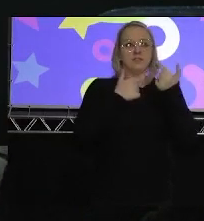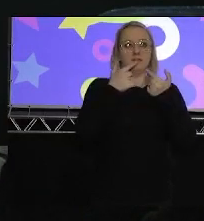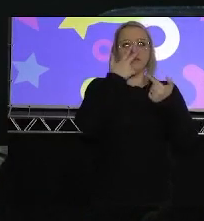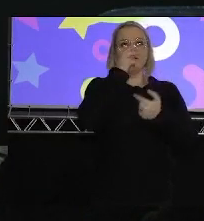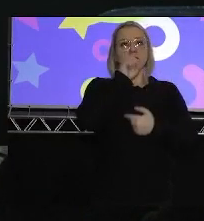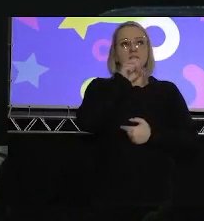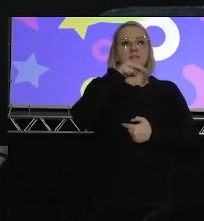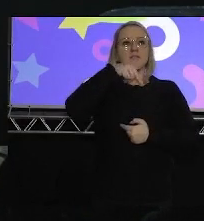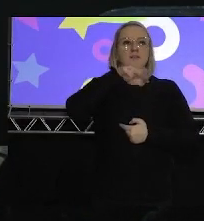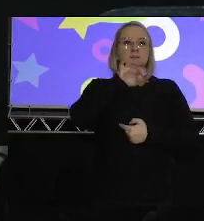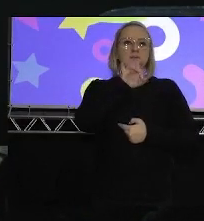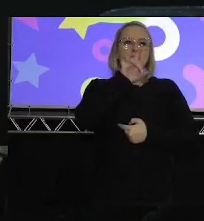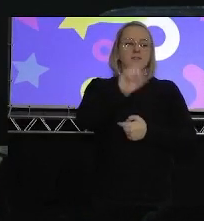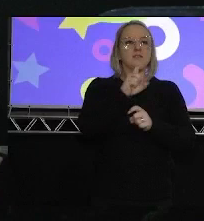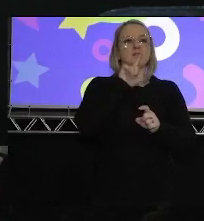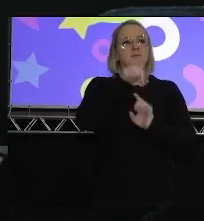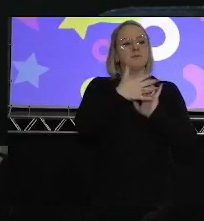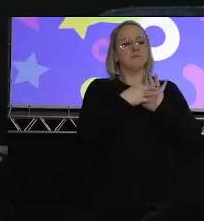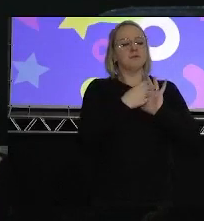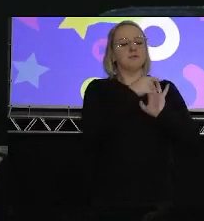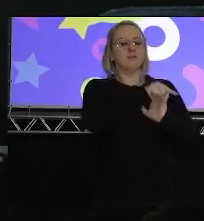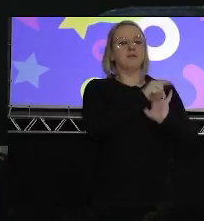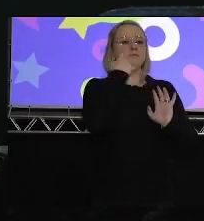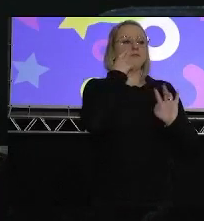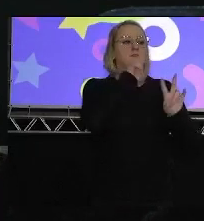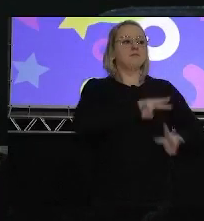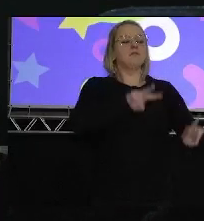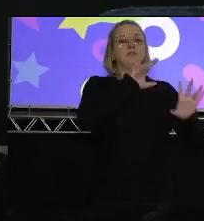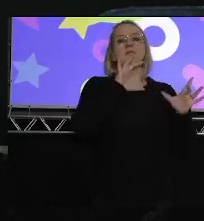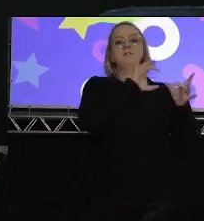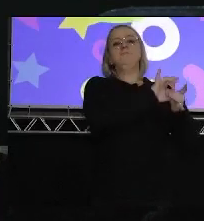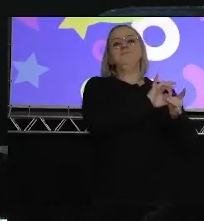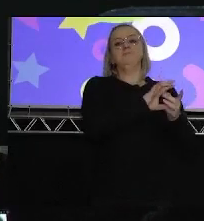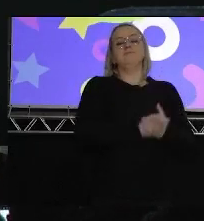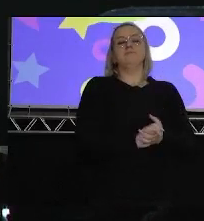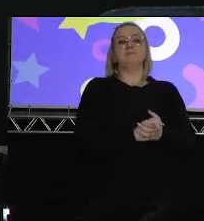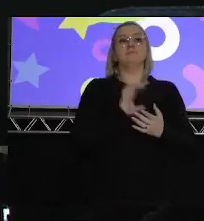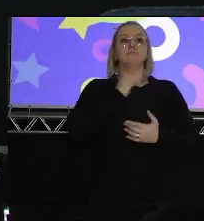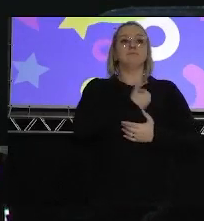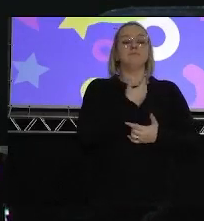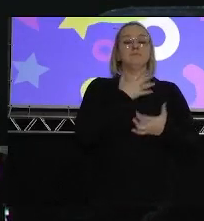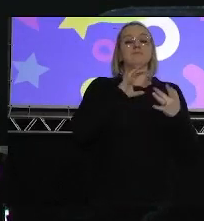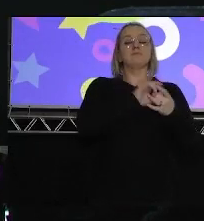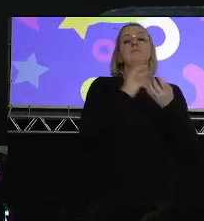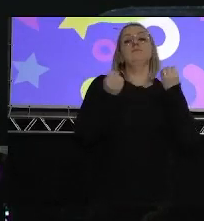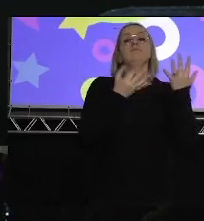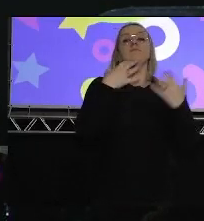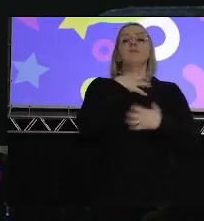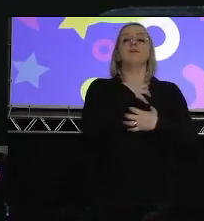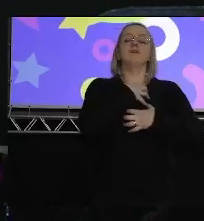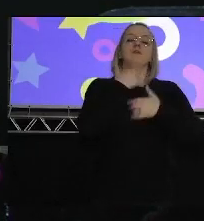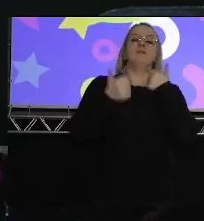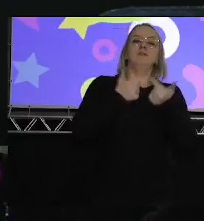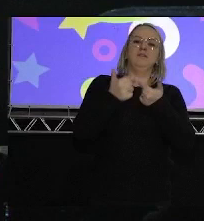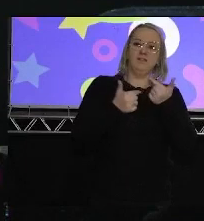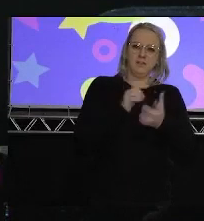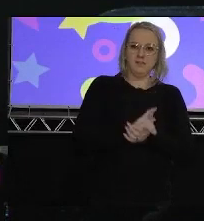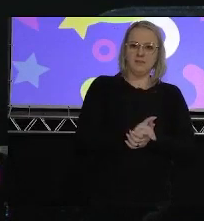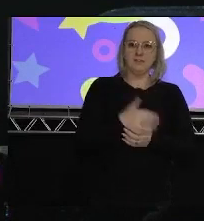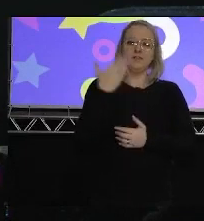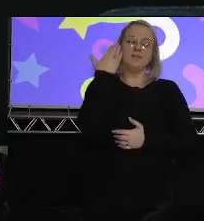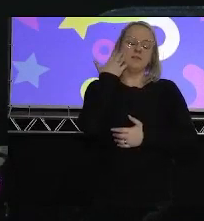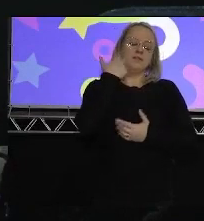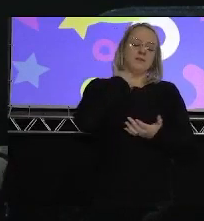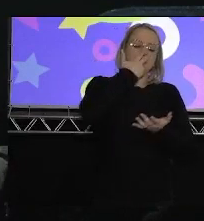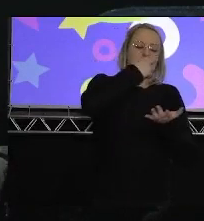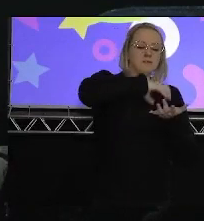squads é fazer esse modelo aí, depois olhar para isso e dizer que são alianças. Mas as nossas alianças trabalham de que forma? Por mais que eu tenha